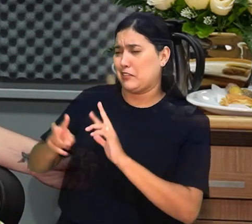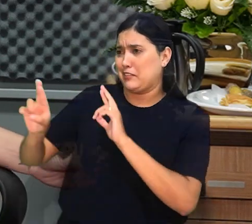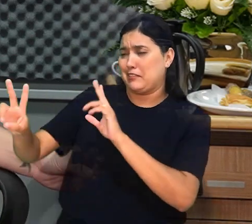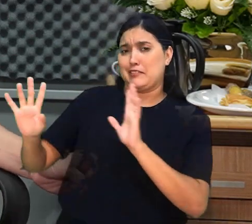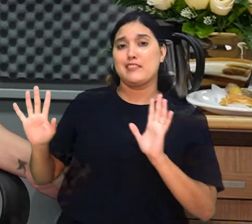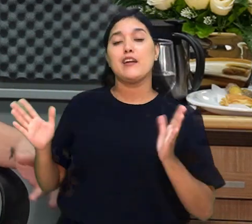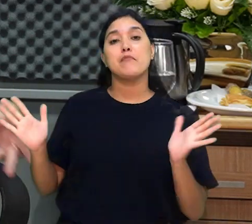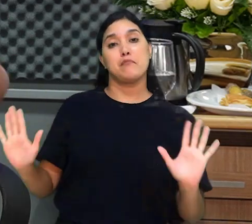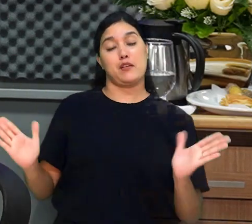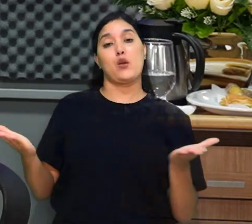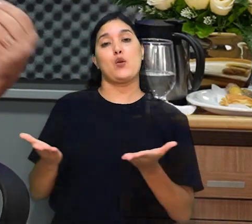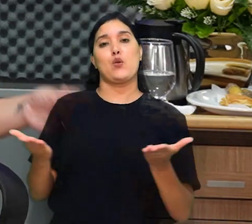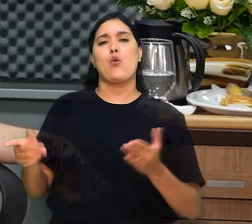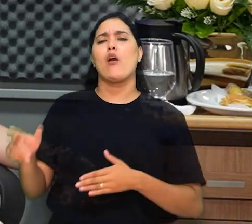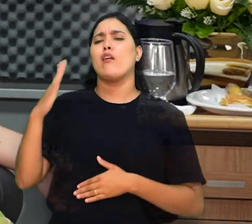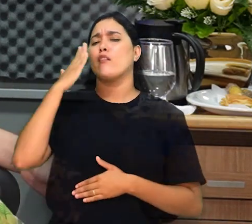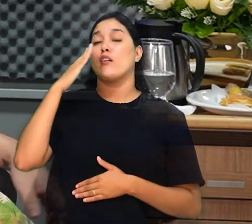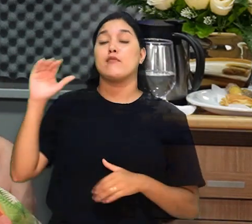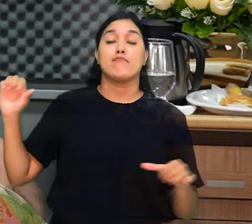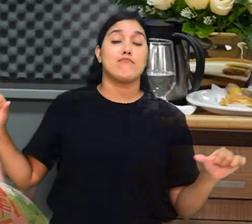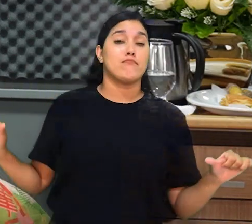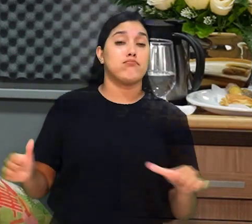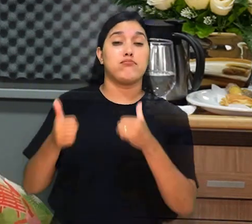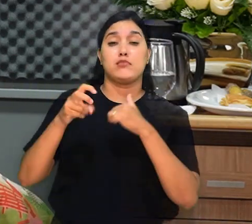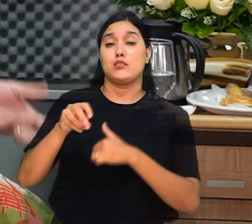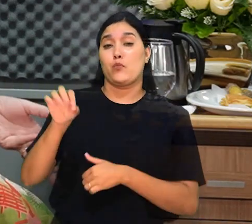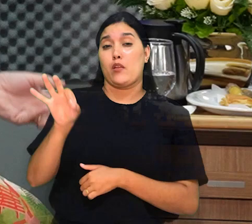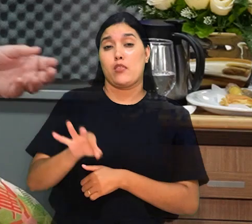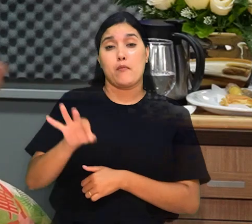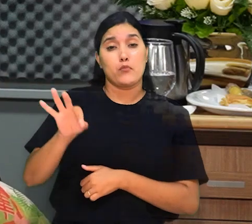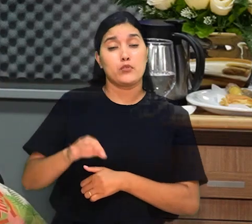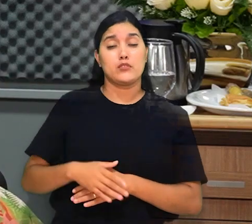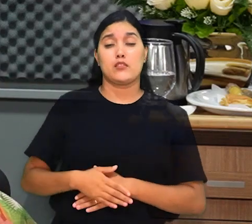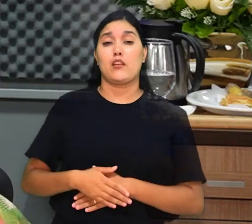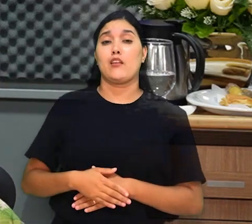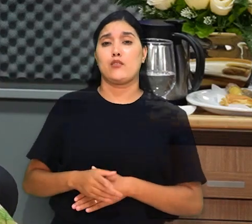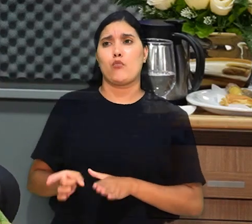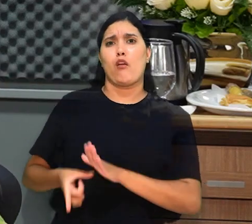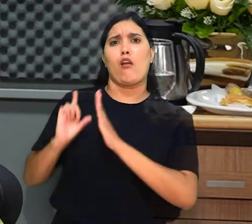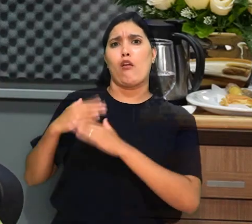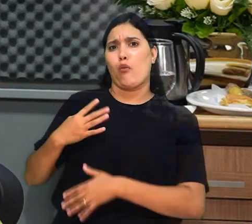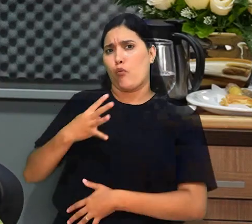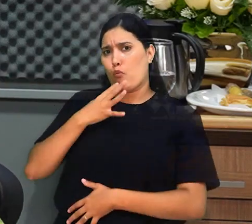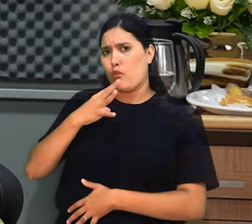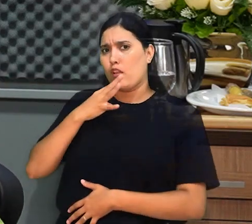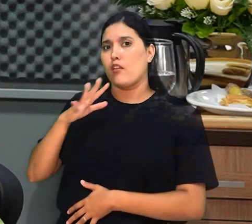ali ambiguidade também, duplo sentido, e